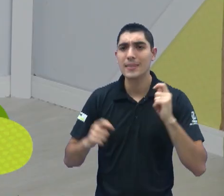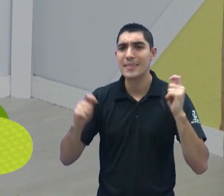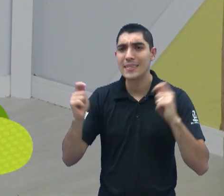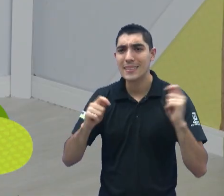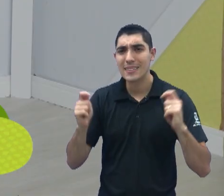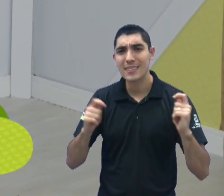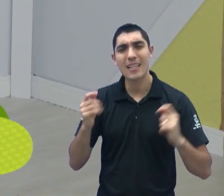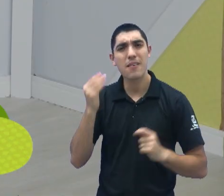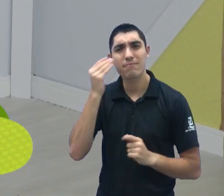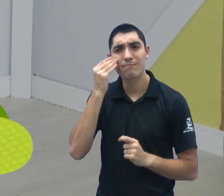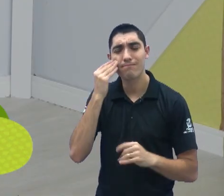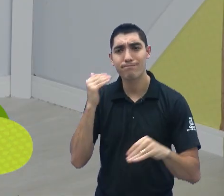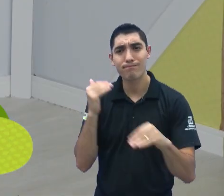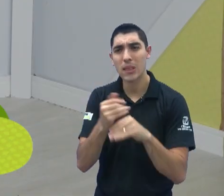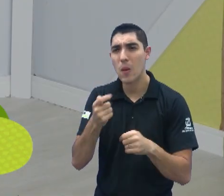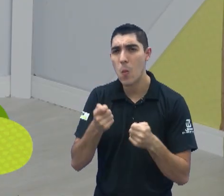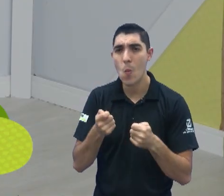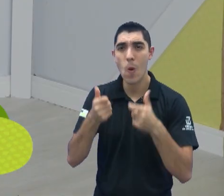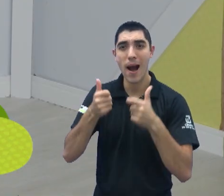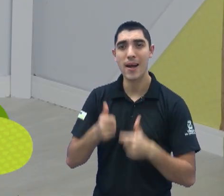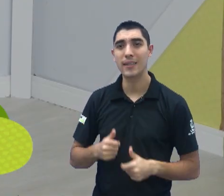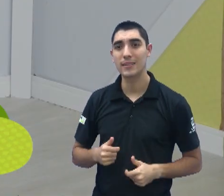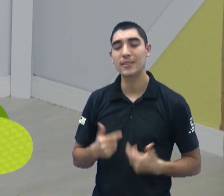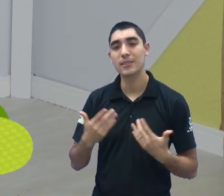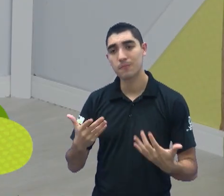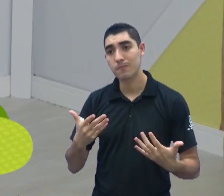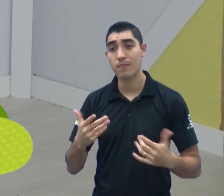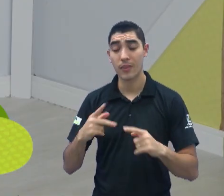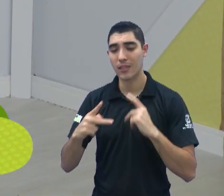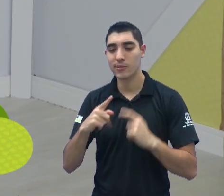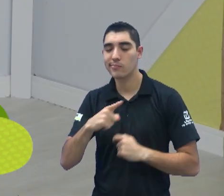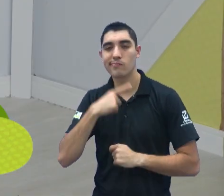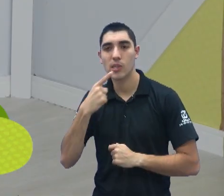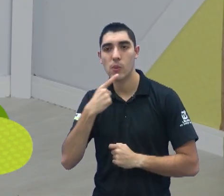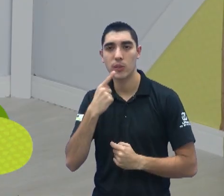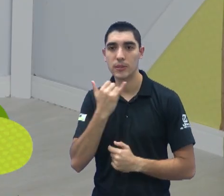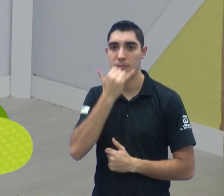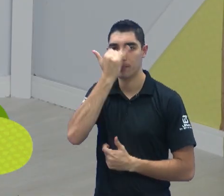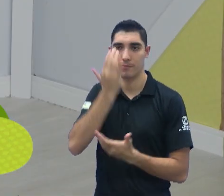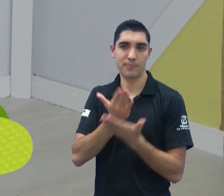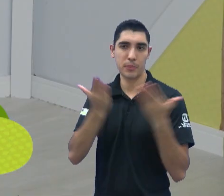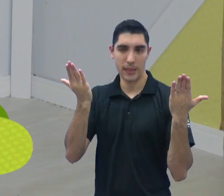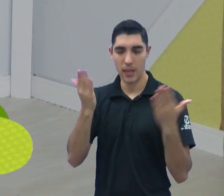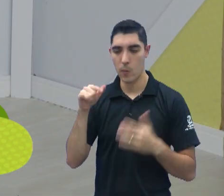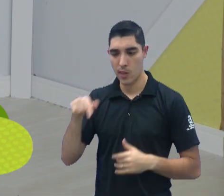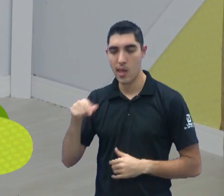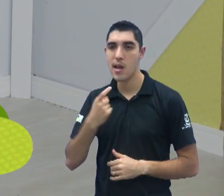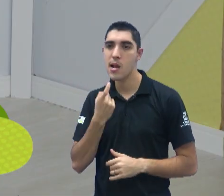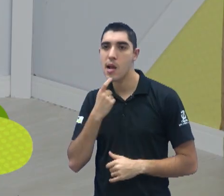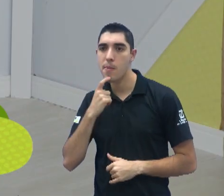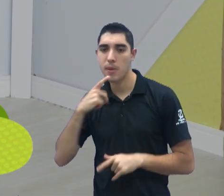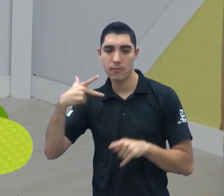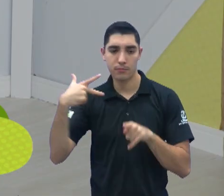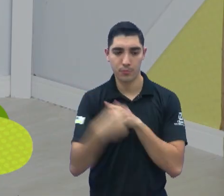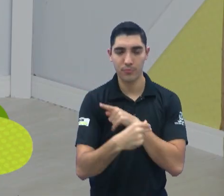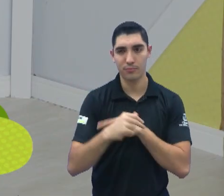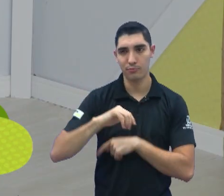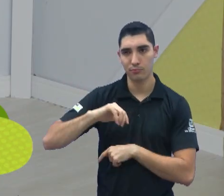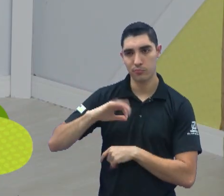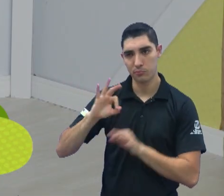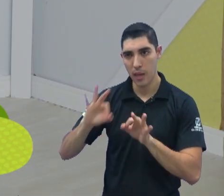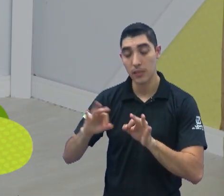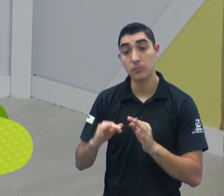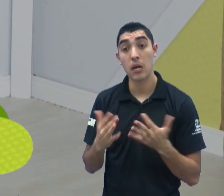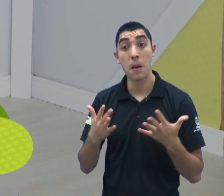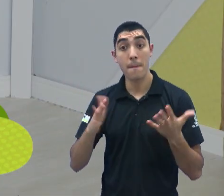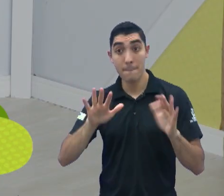já conquistar o primeiro ponto, acabou não saindo, acabou perdendo para os atuais campeões paulistas, mas agora mostrando aí a sua